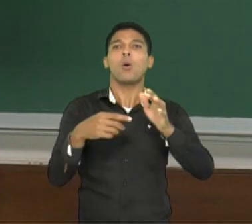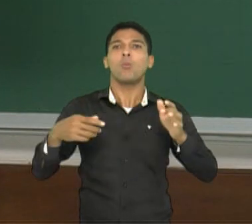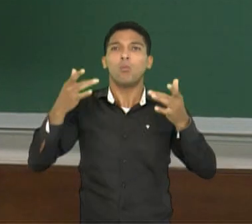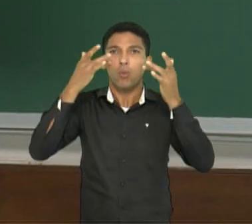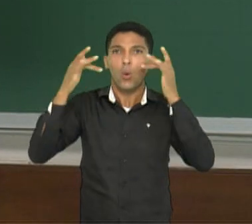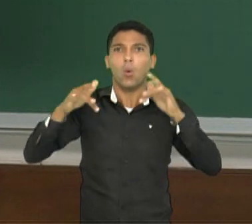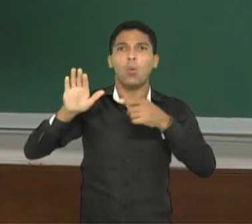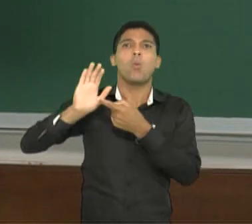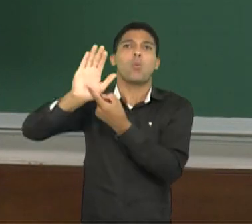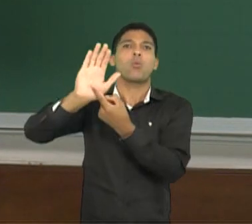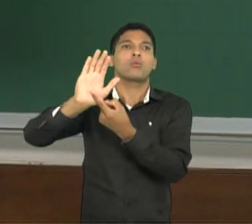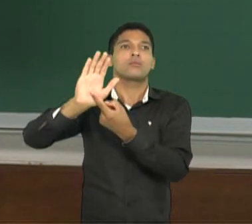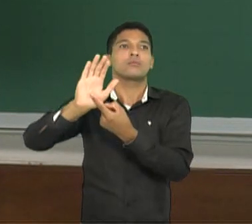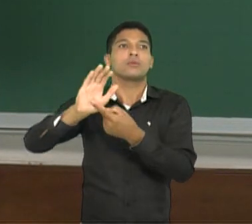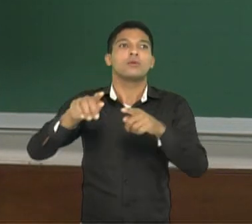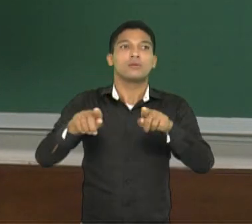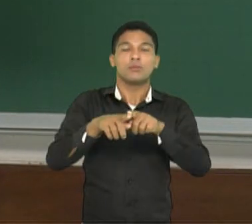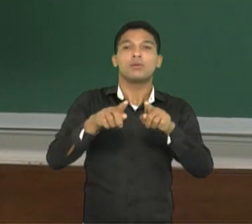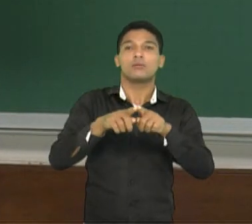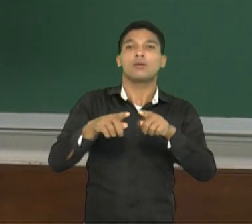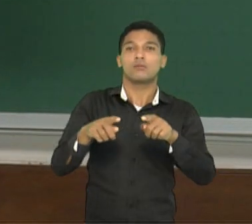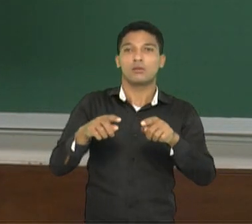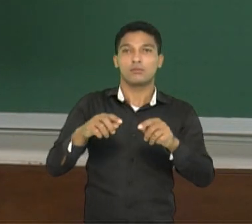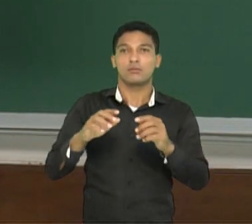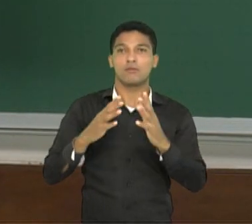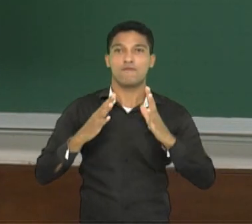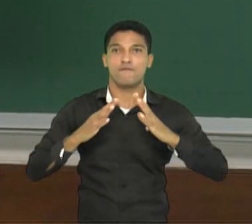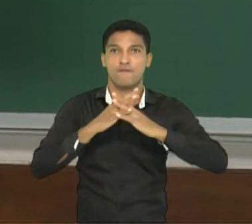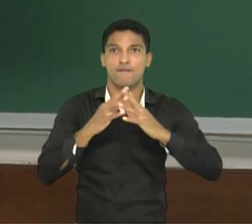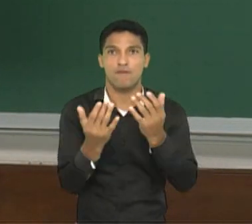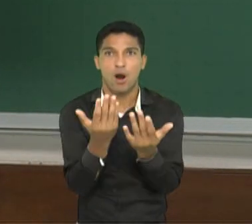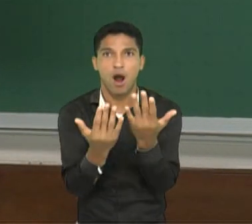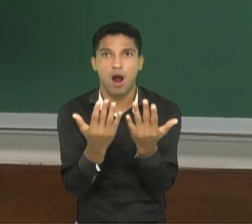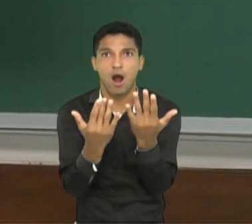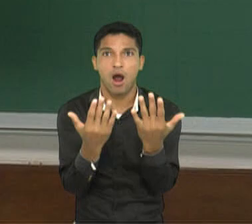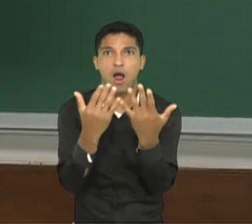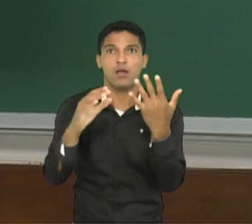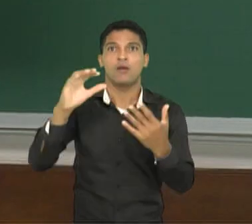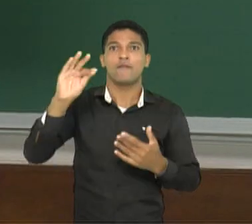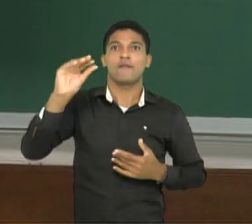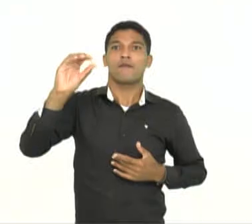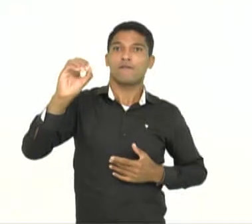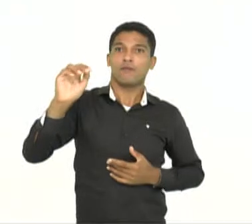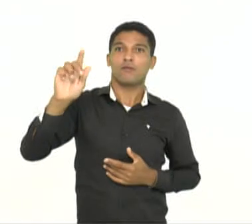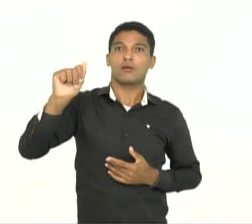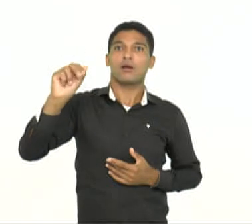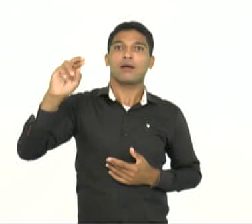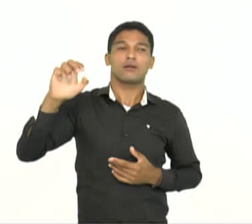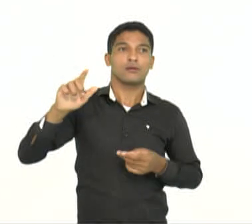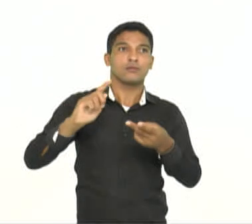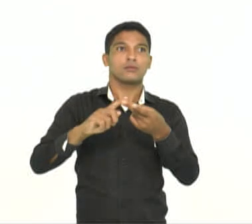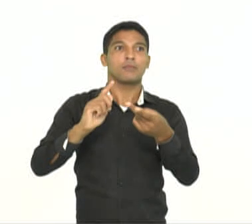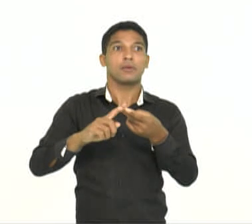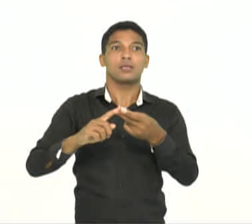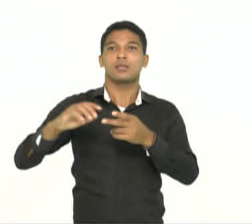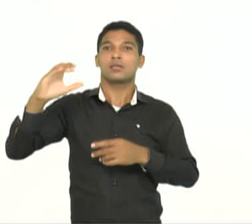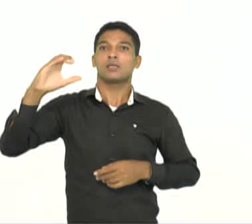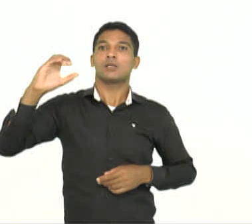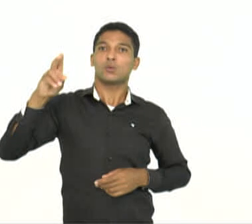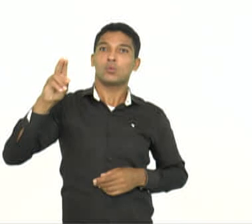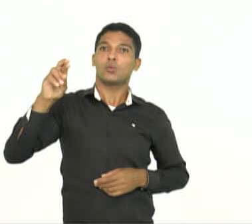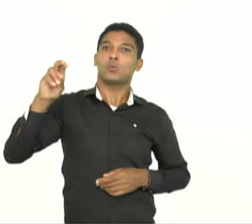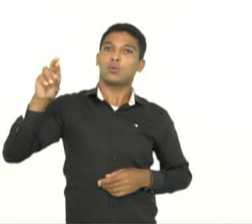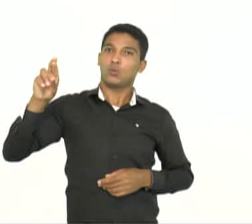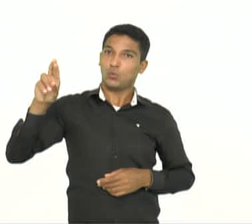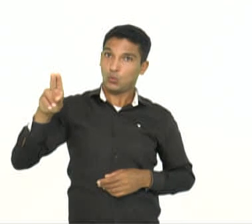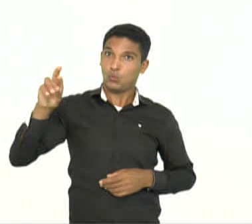da cavalhada, o fogaréu e o cururu, que é a influência indígena. E os pratos típicos, nós vamos ter ali o arroz com pequi. O